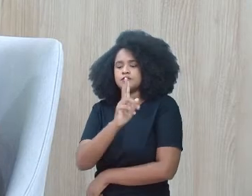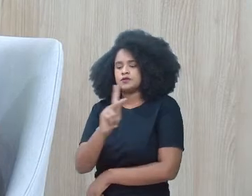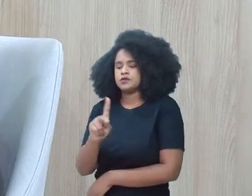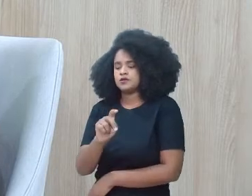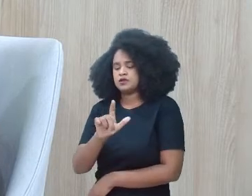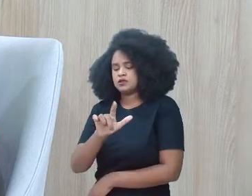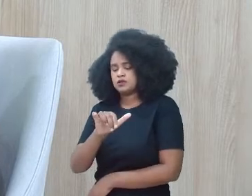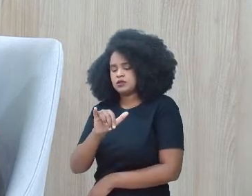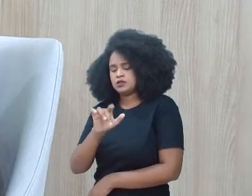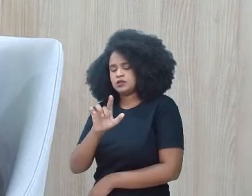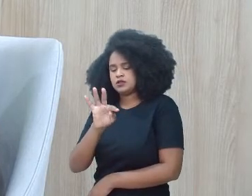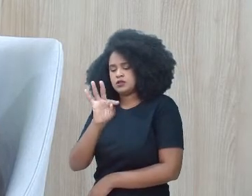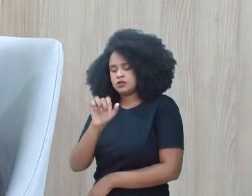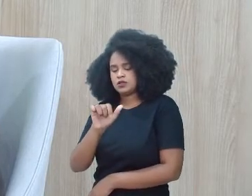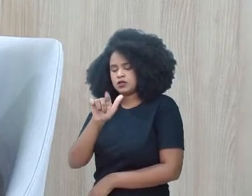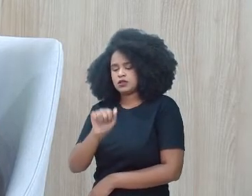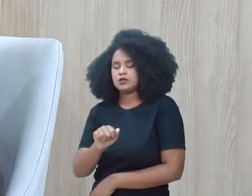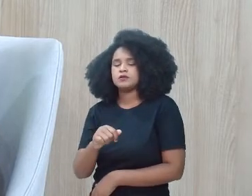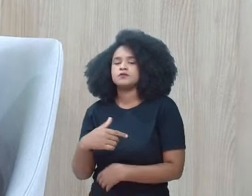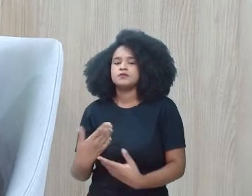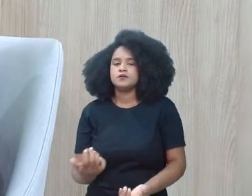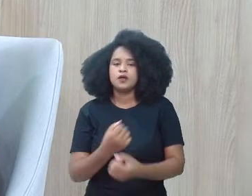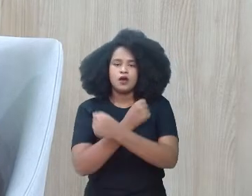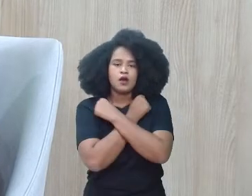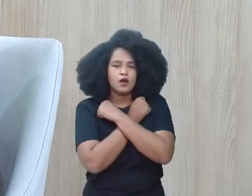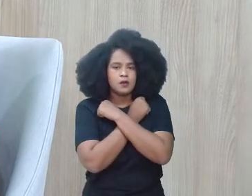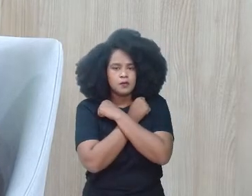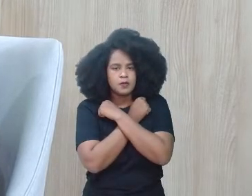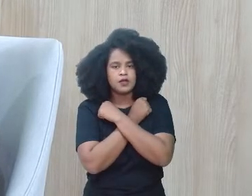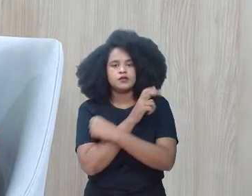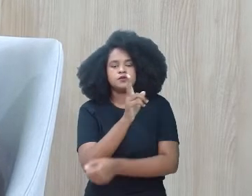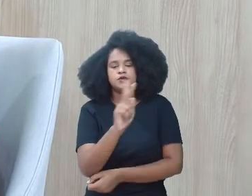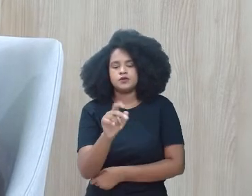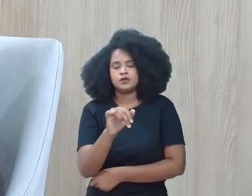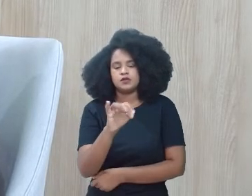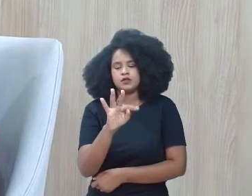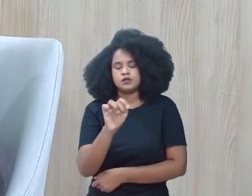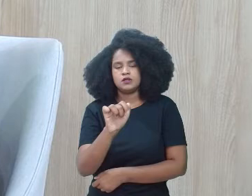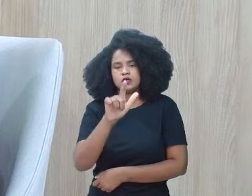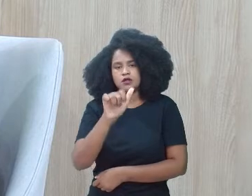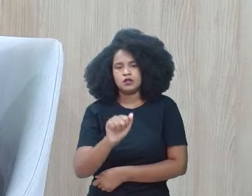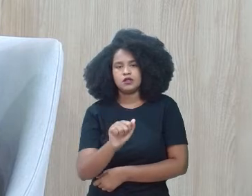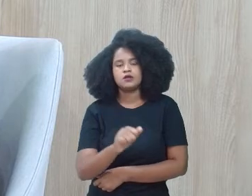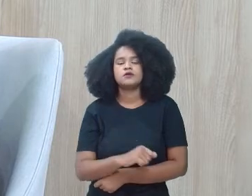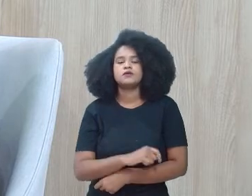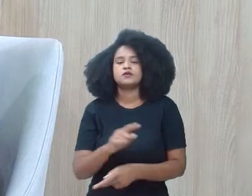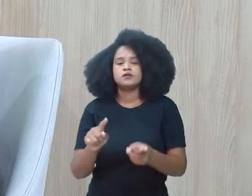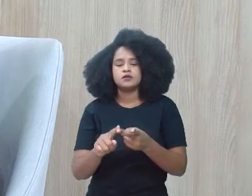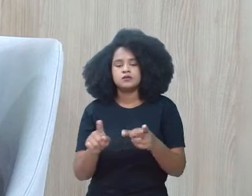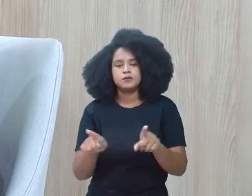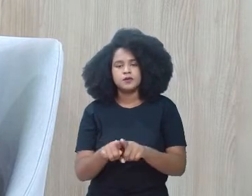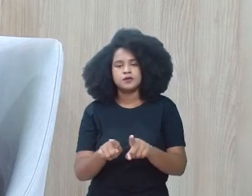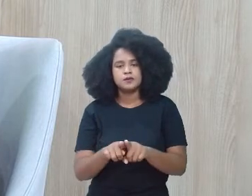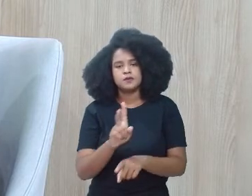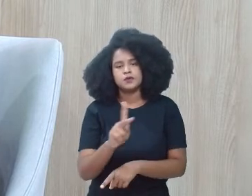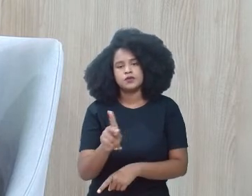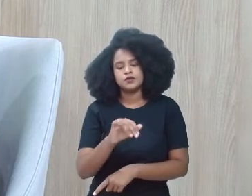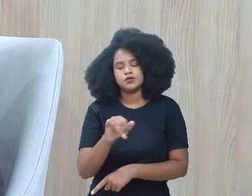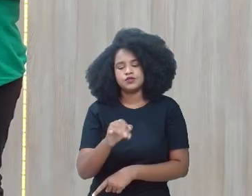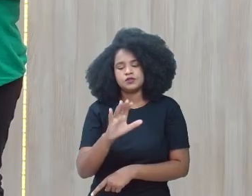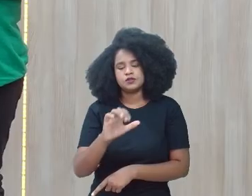escola, mas um abração aí para a professora Ítala, a professora Gilcéa e para esses alunos.